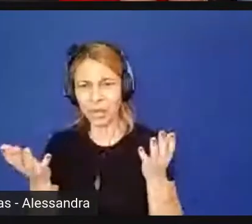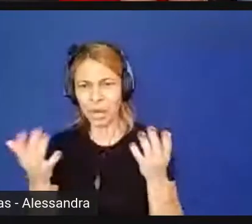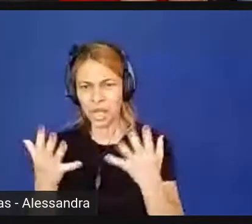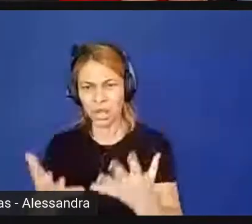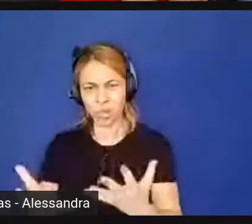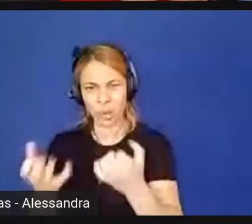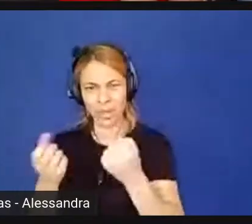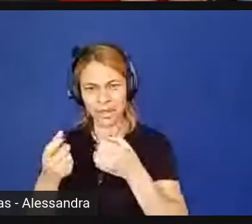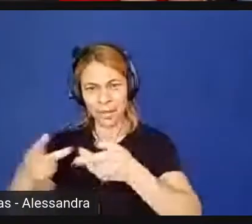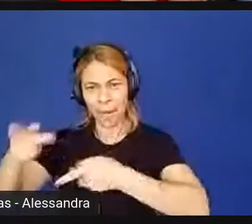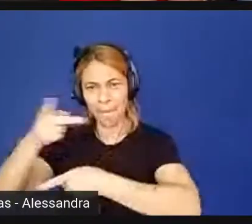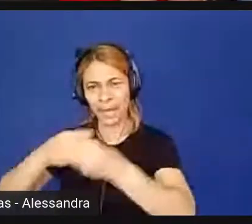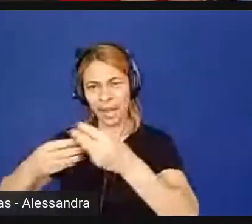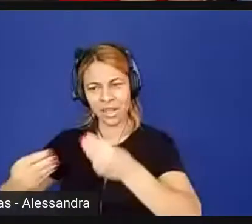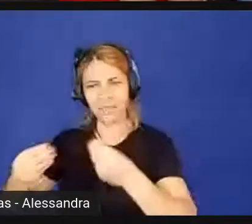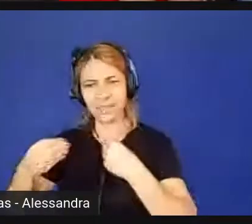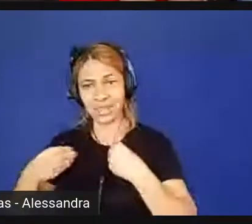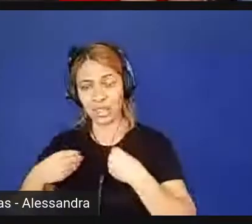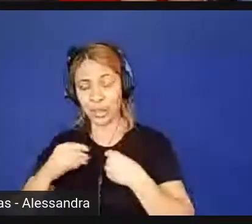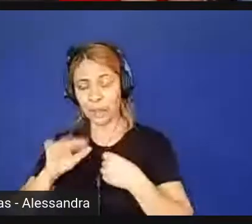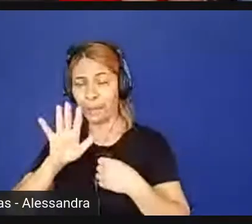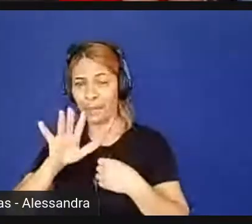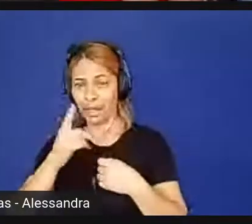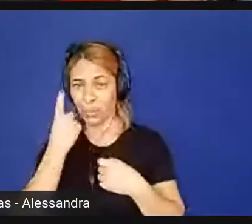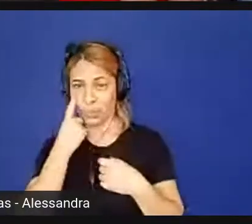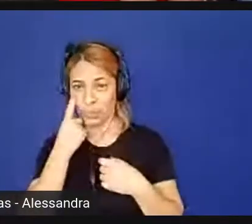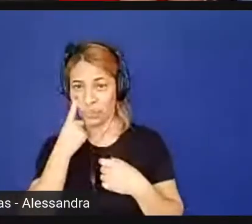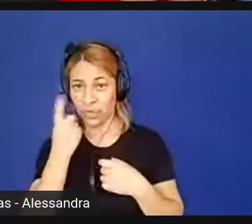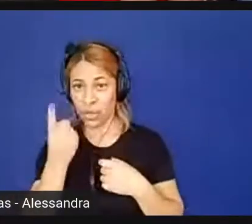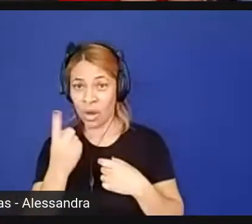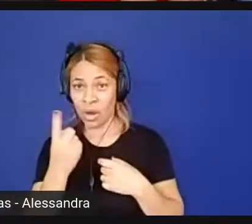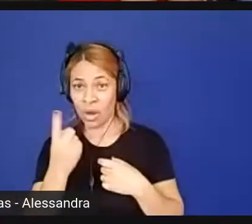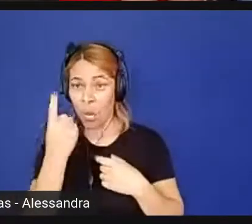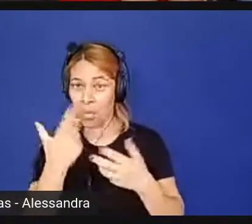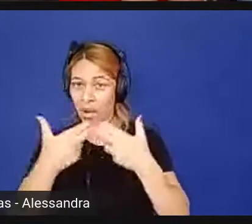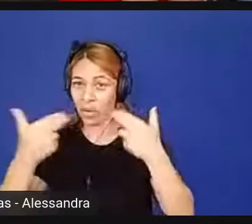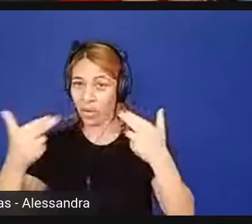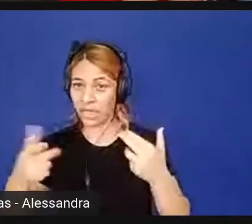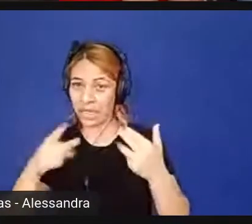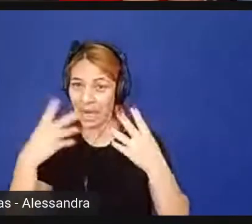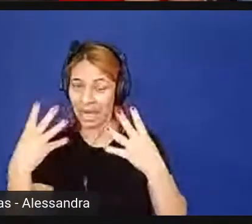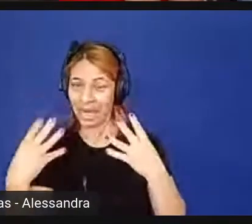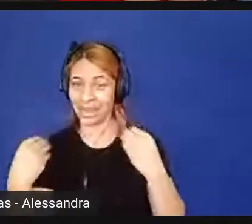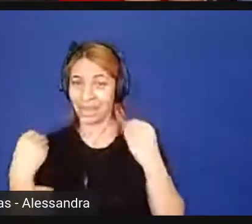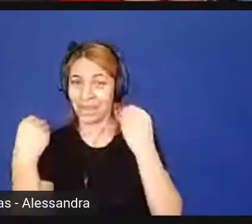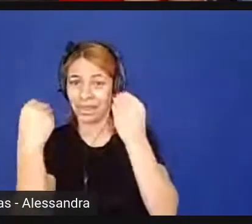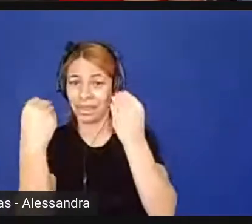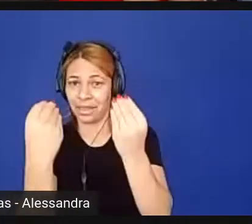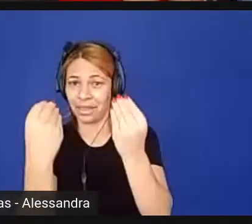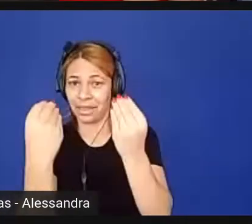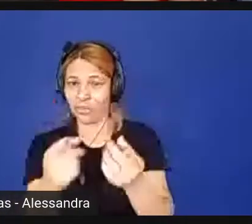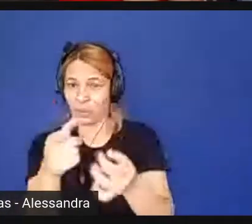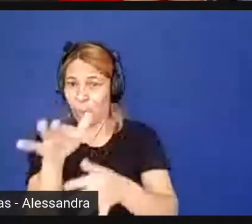presente da administração, mas veja, uma coisa é você receber, por exemplo, vamos pensar